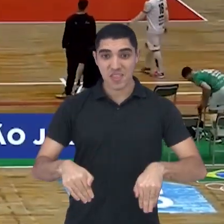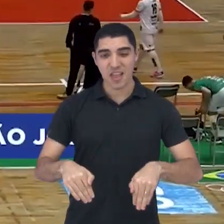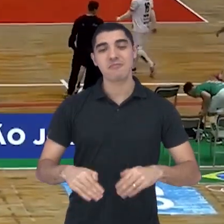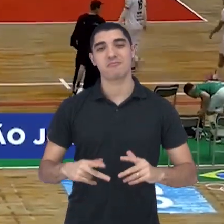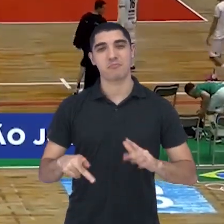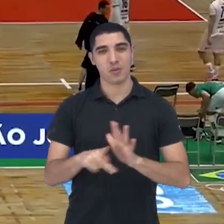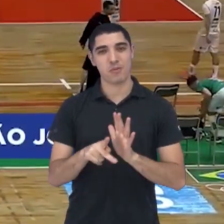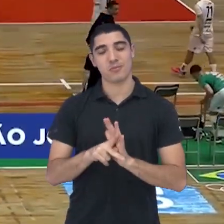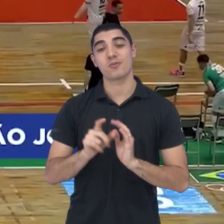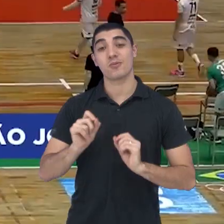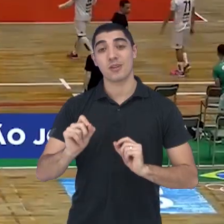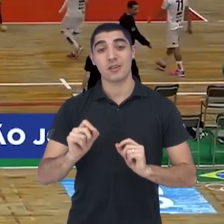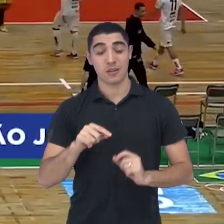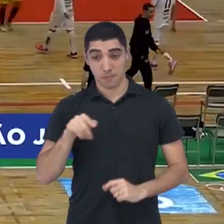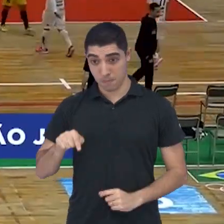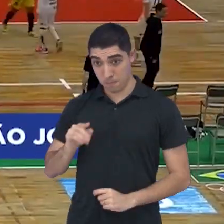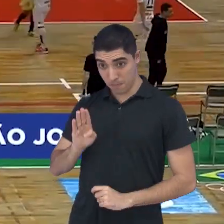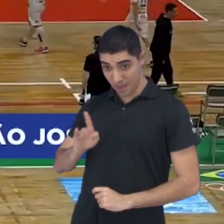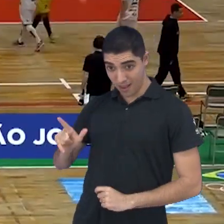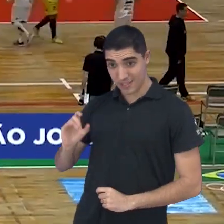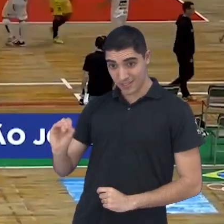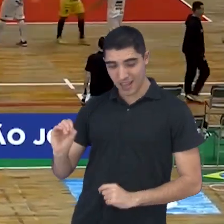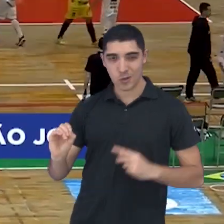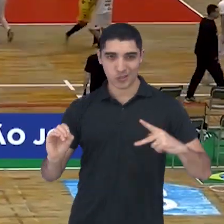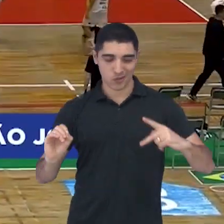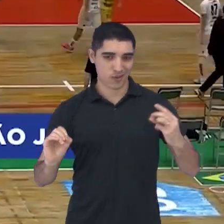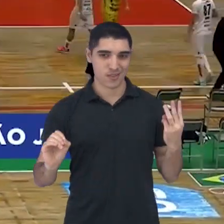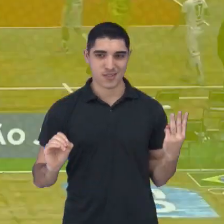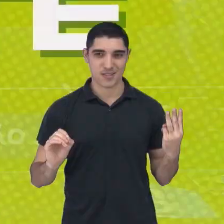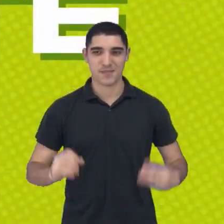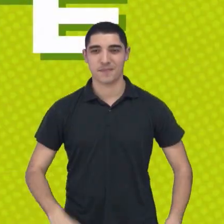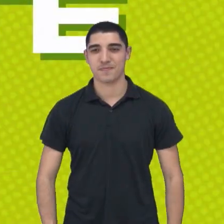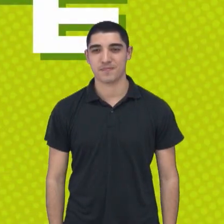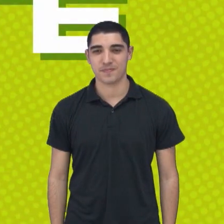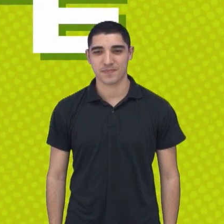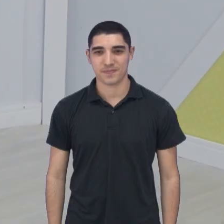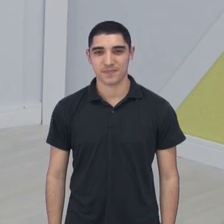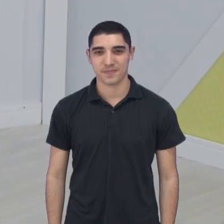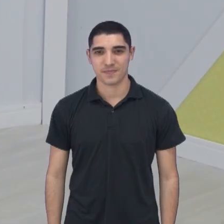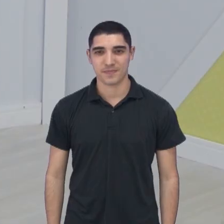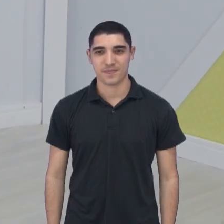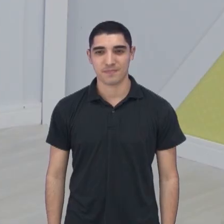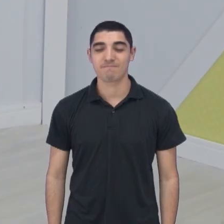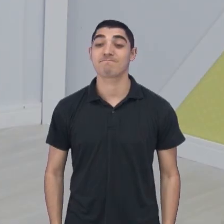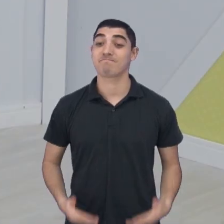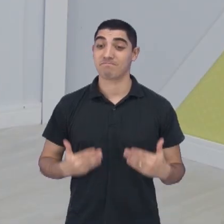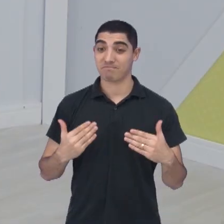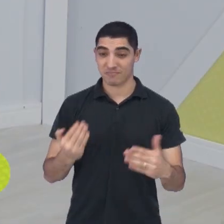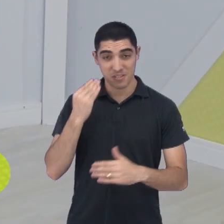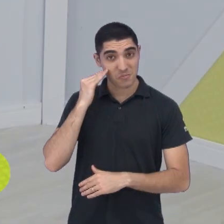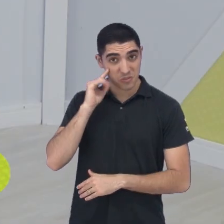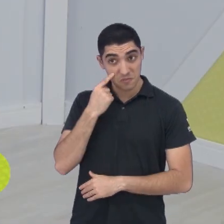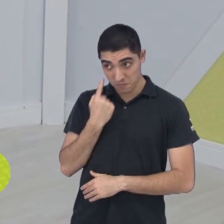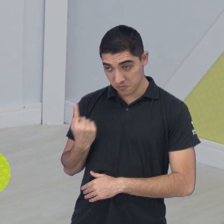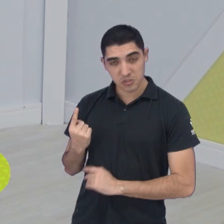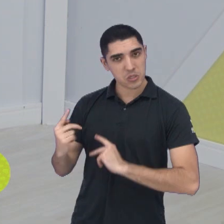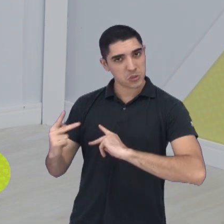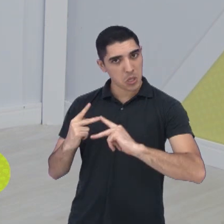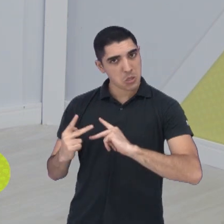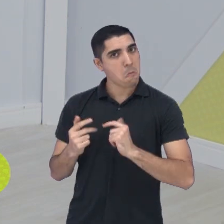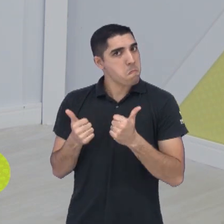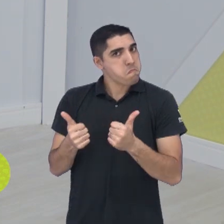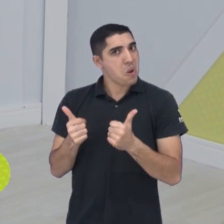em Santa Catarina. Blumenau 0, São José 3. Pois é, Brunão, São José fez aquilo que se